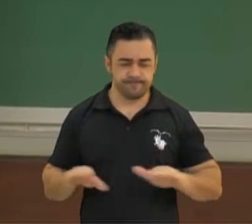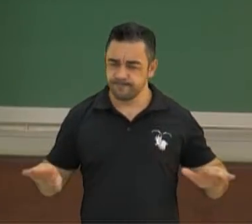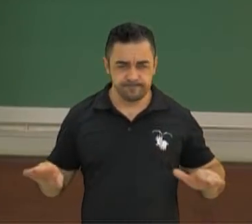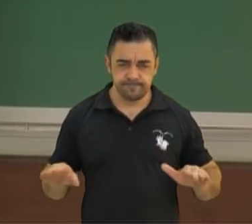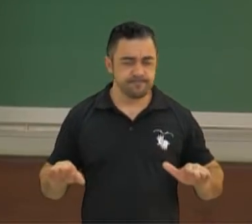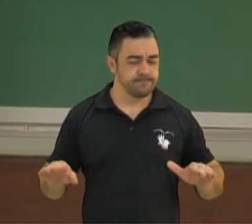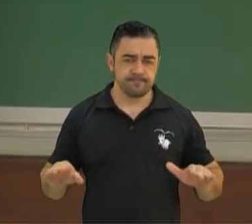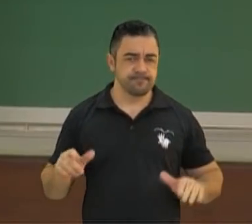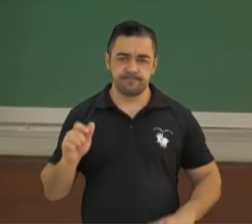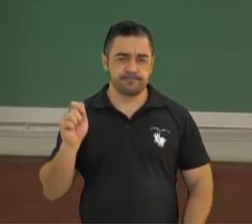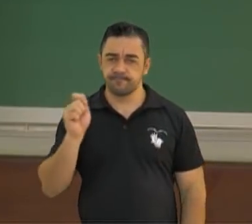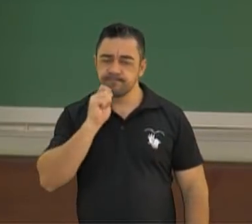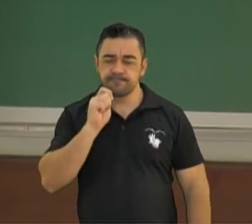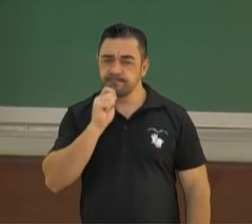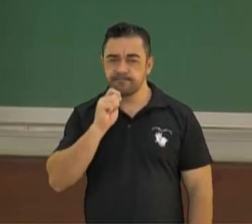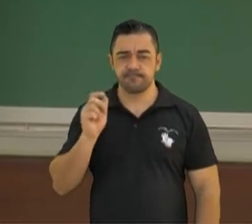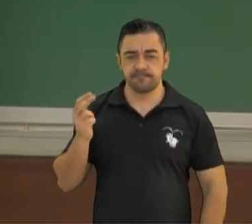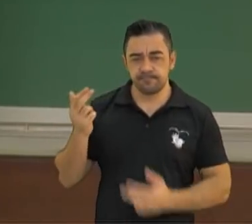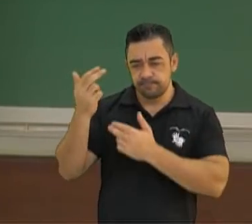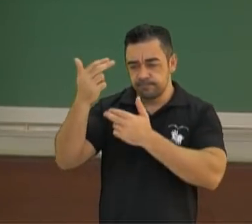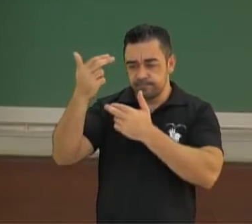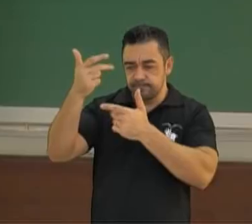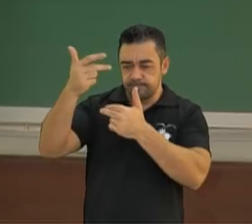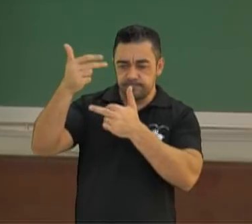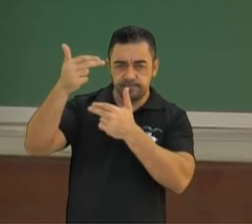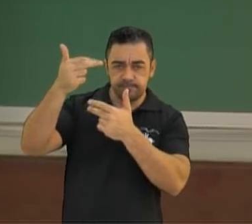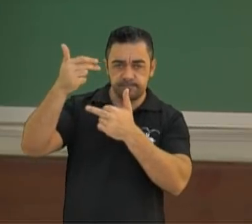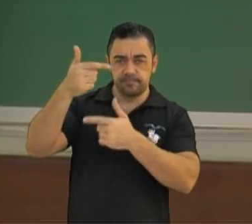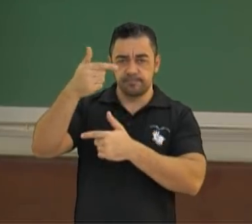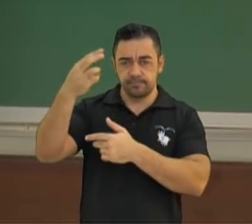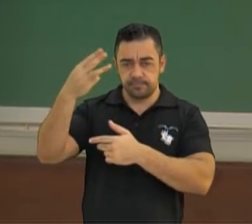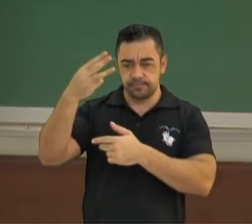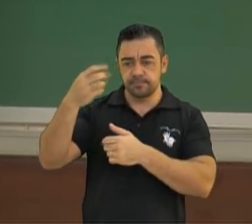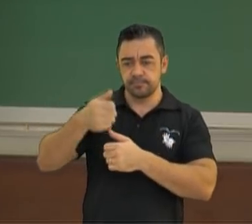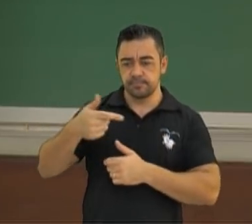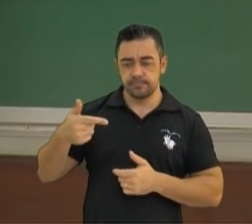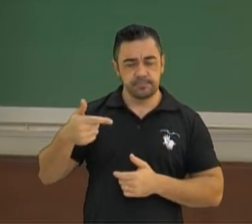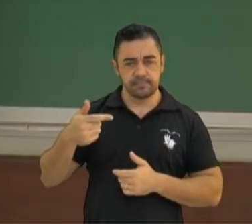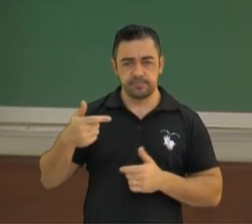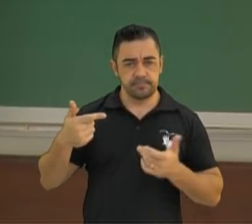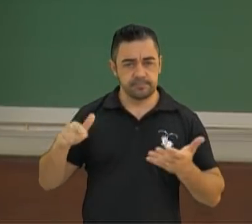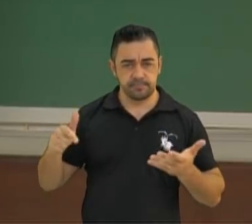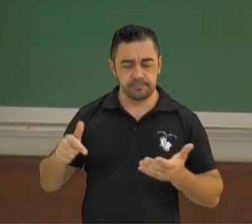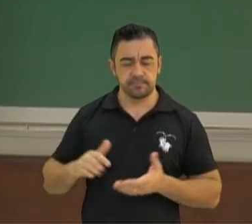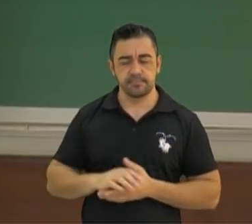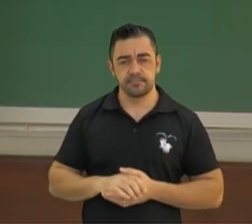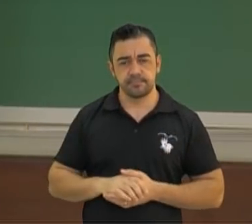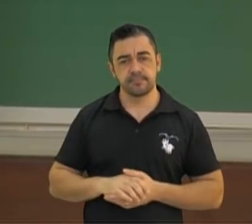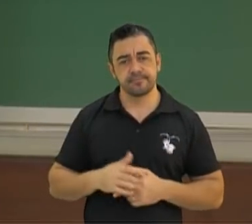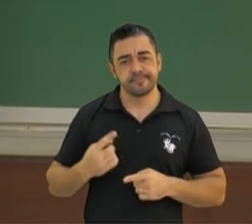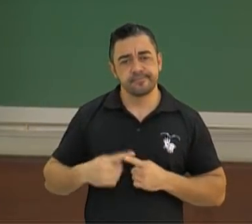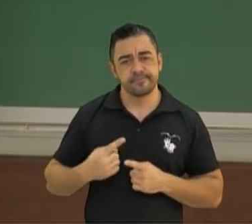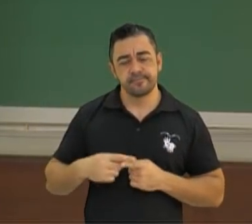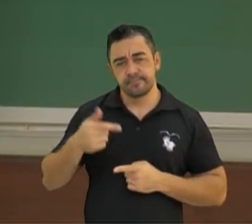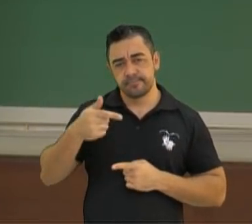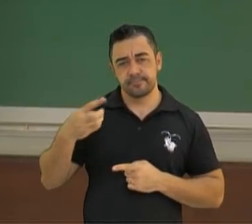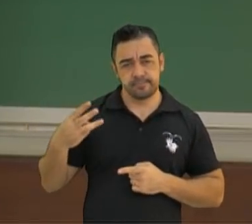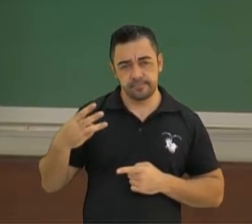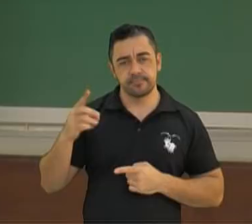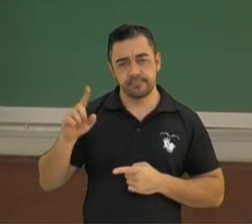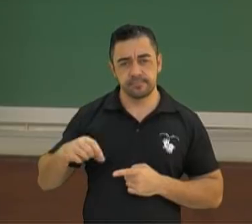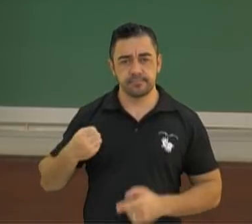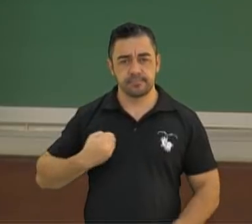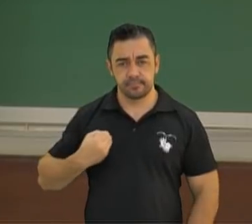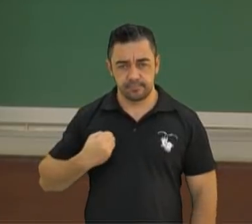não. Não tem um valor que dê para dividir ao mesmo tempo 23 e 12, tá? Até porque 23 é um